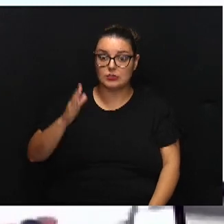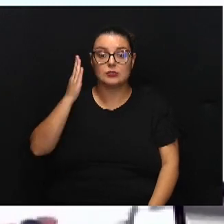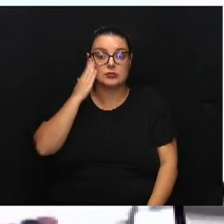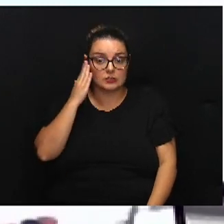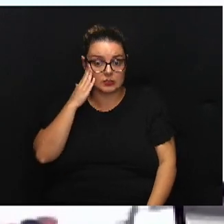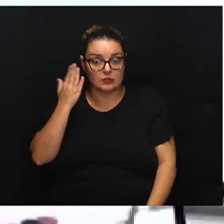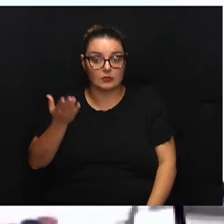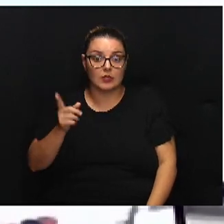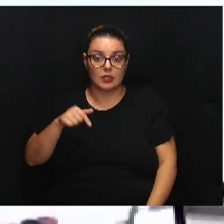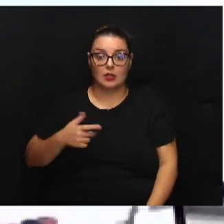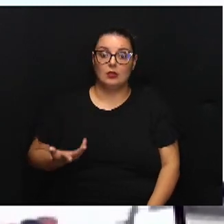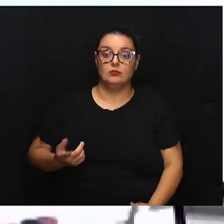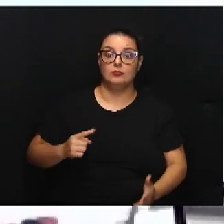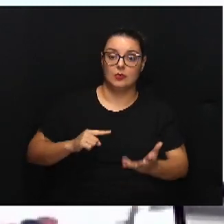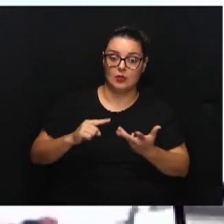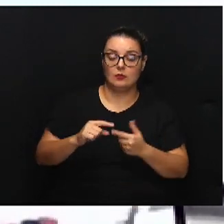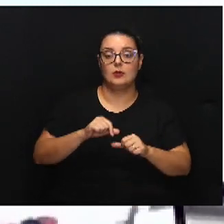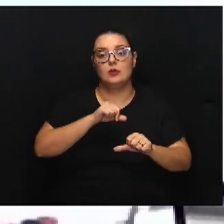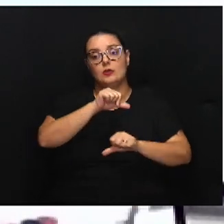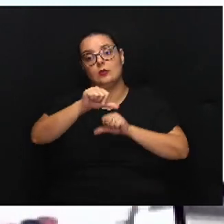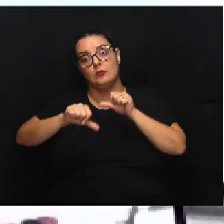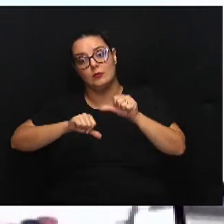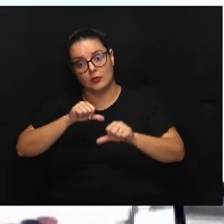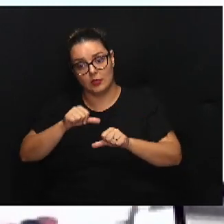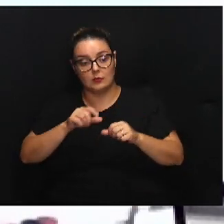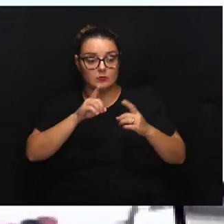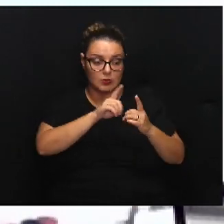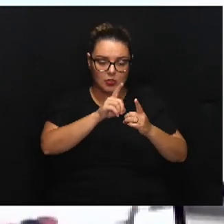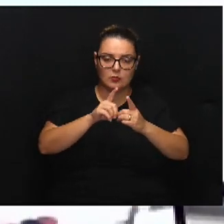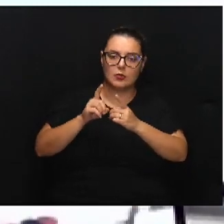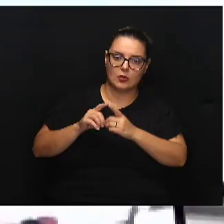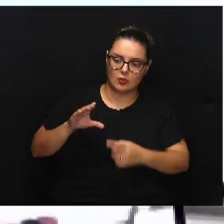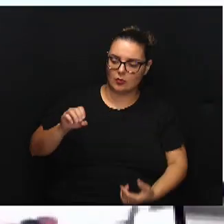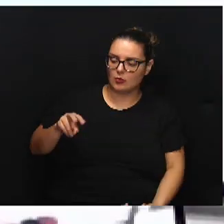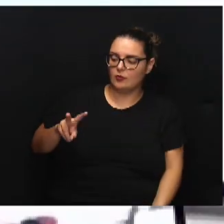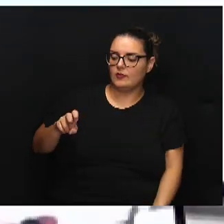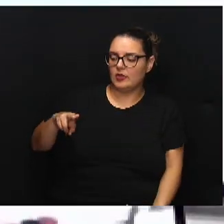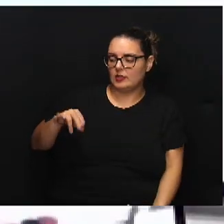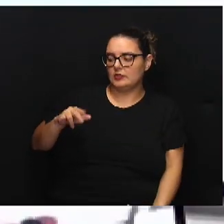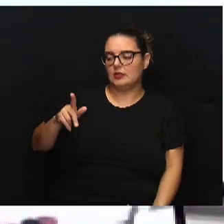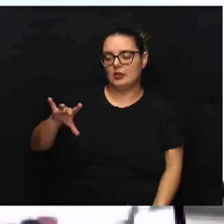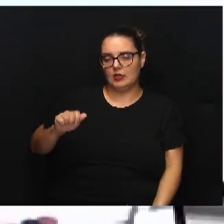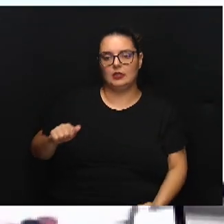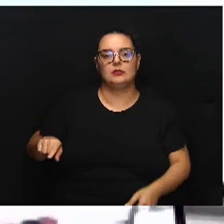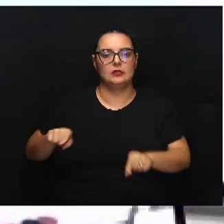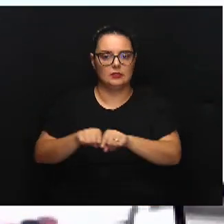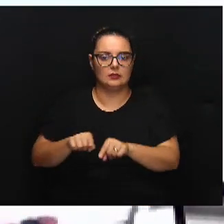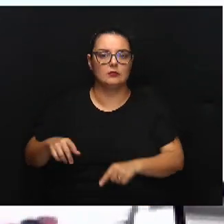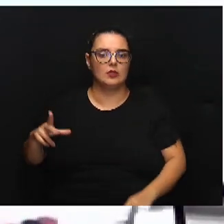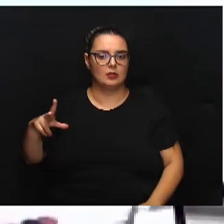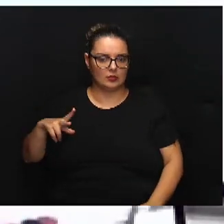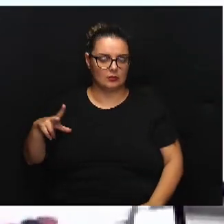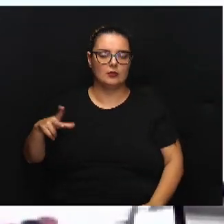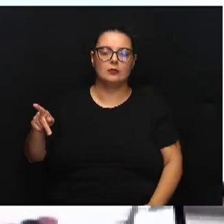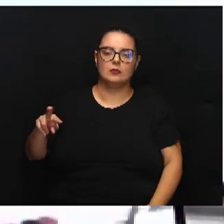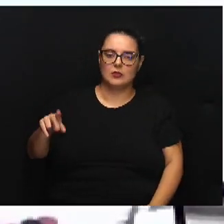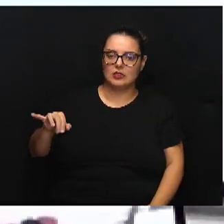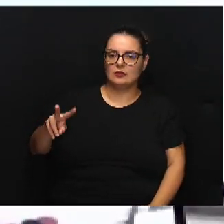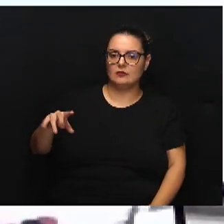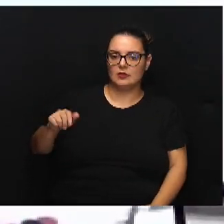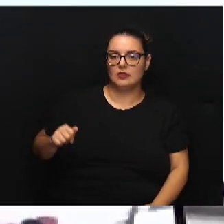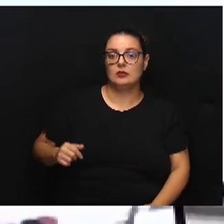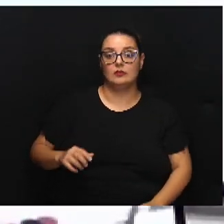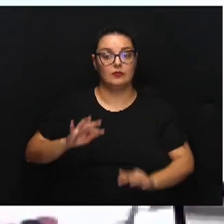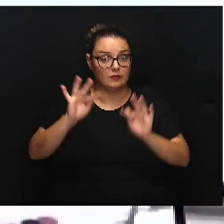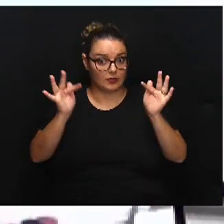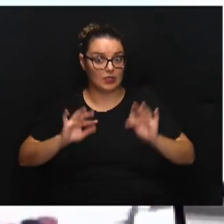sabidamente, é um dos componentes que tem mudado na atenção, inclusive, conveniada e privada. E aí eu fico feliz de ver que muitos dos nossos